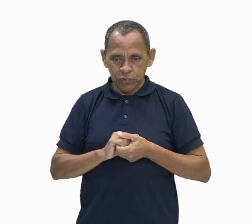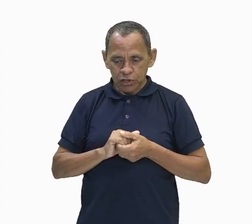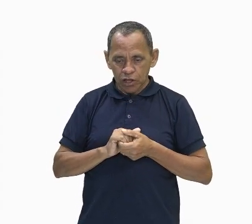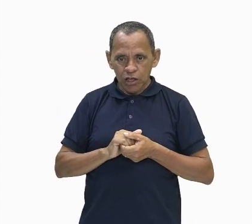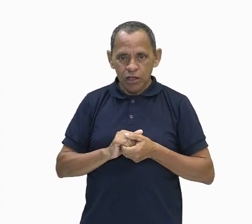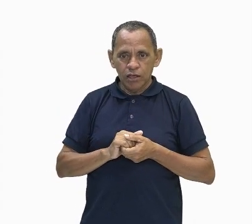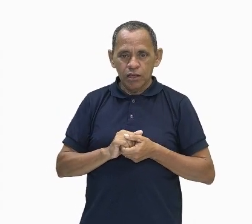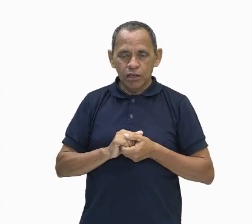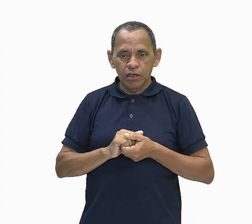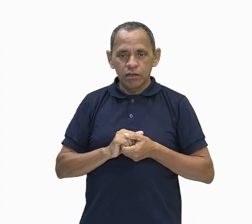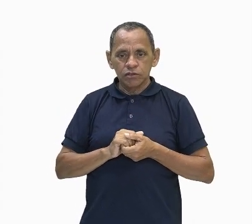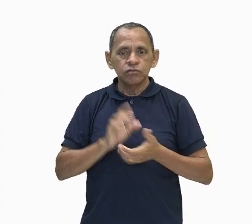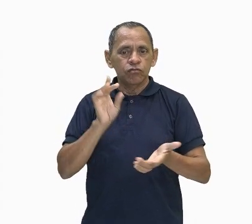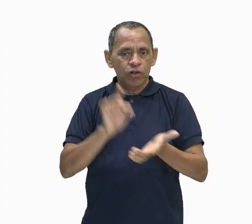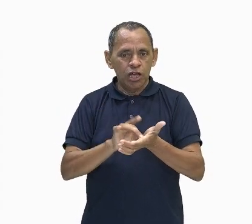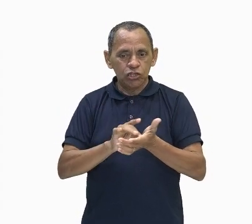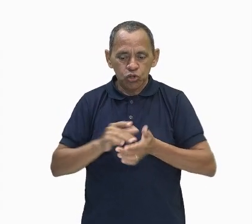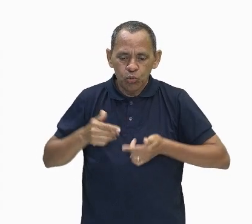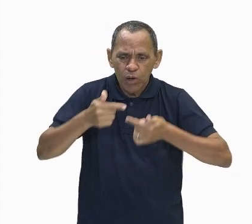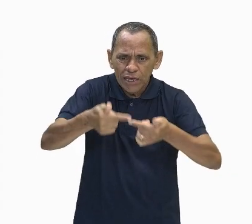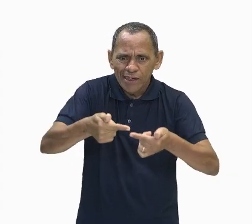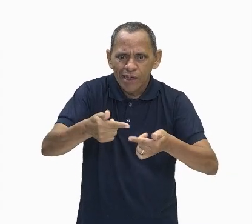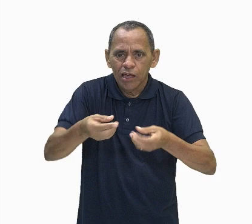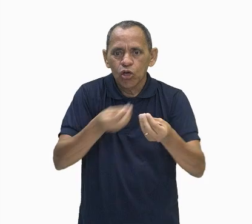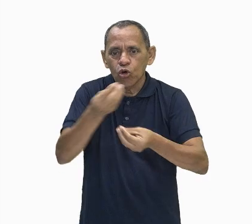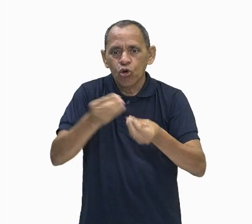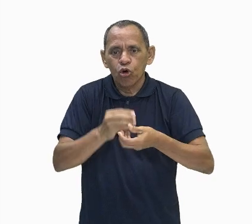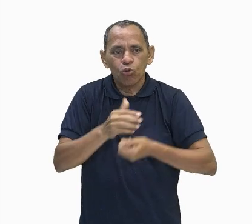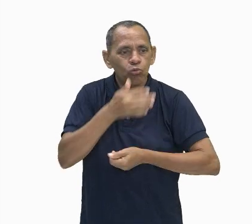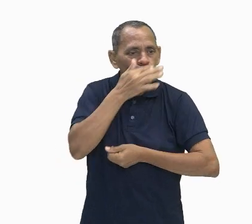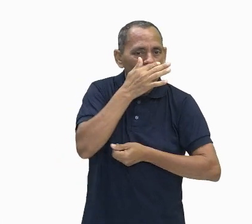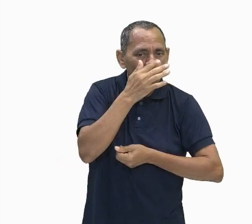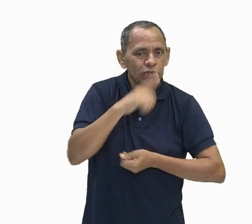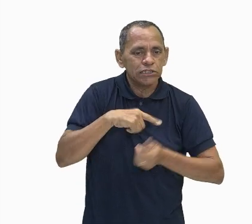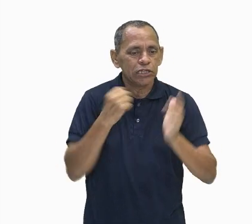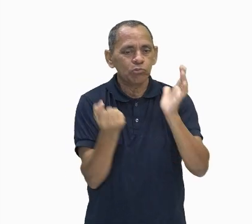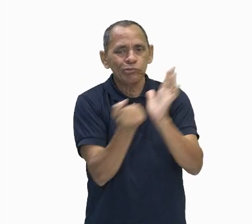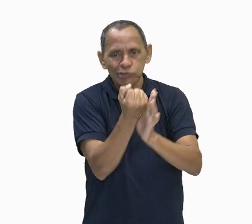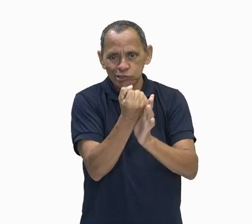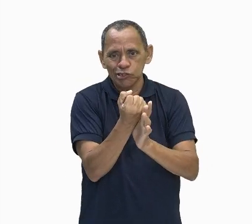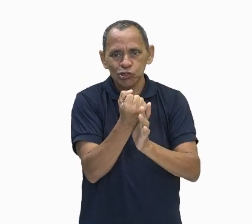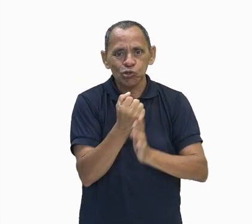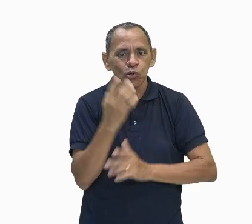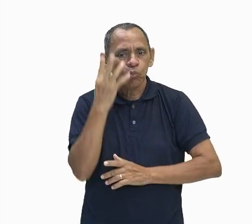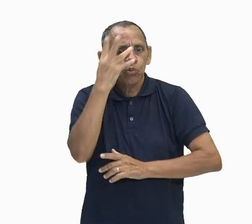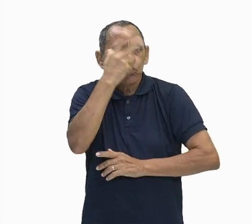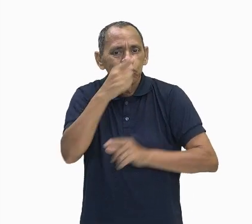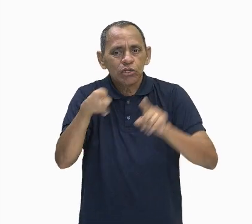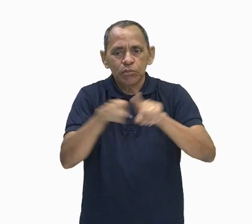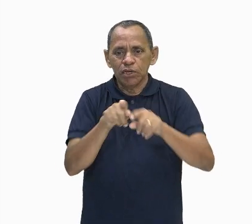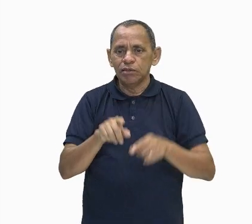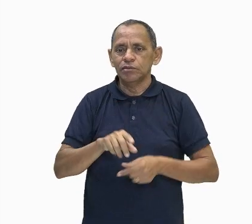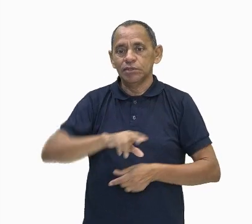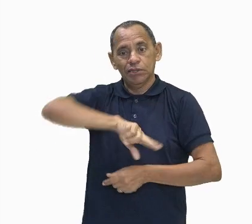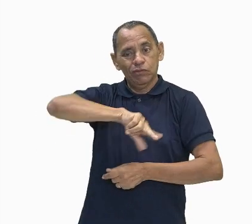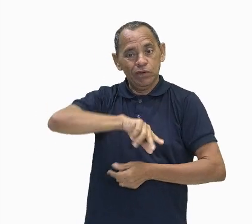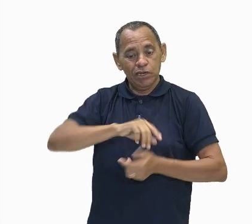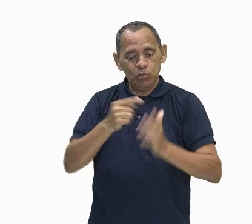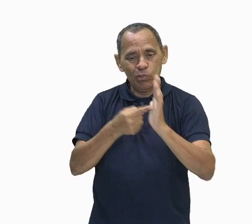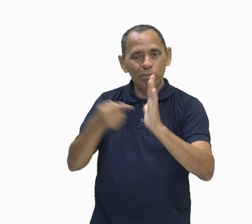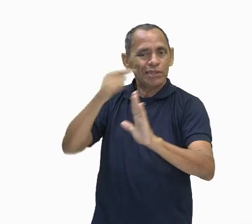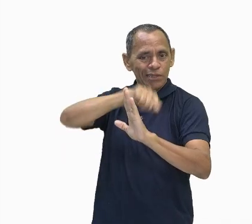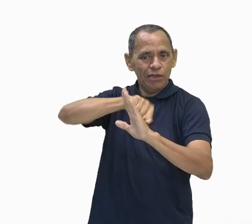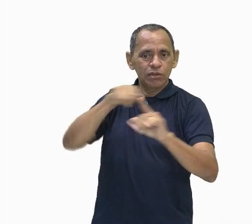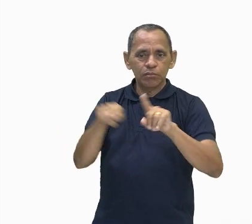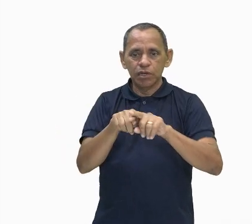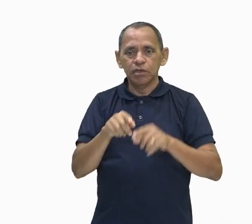como que uma rosa será um símbolo bonito? Não, ela é uma metáfora. E a gente tem que pensar justamente nessa rosa,